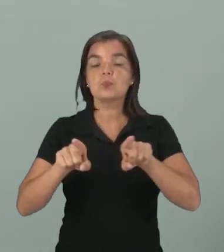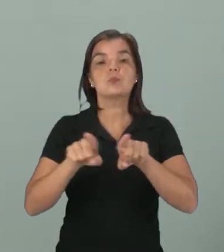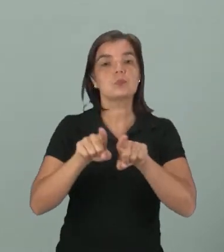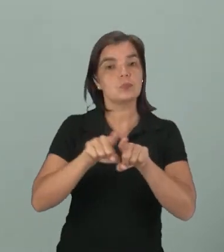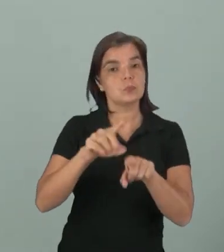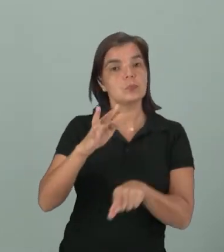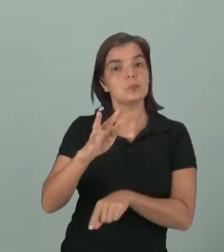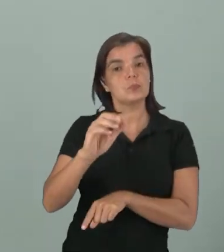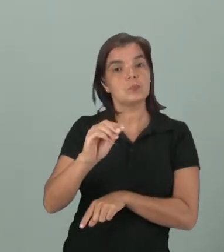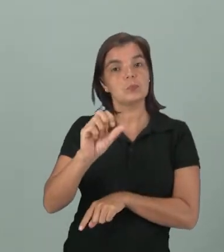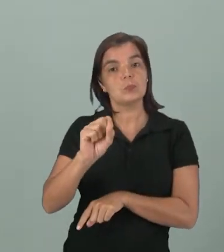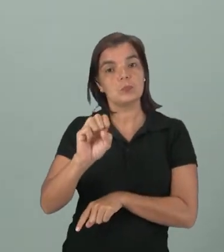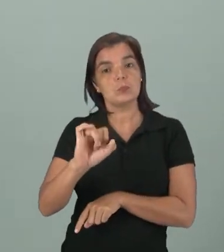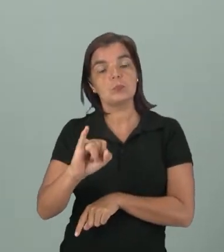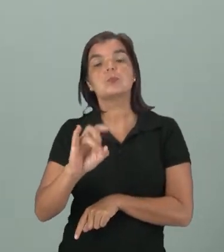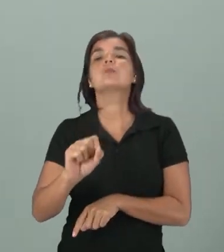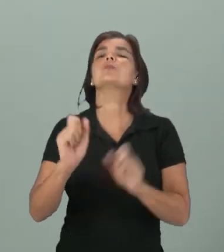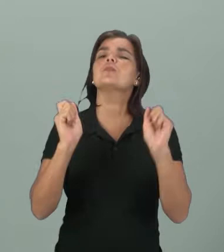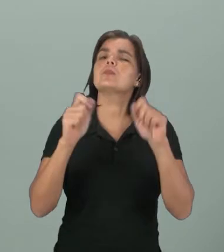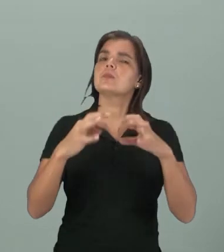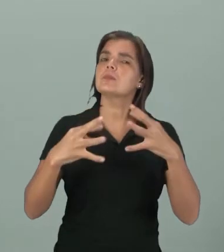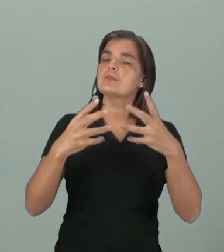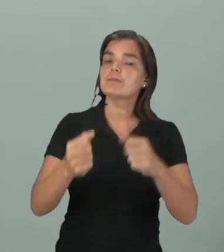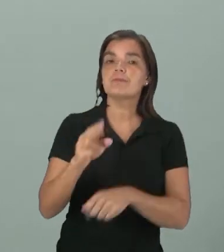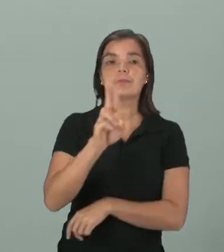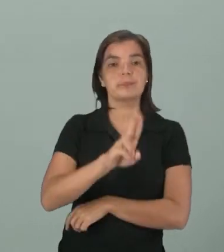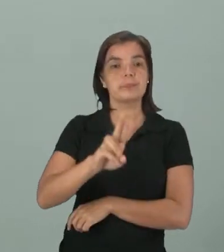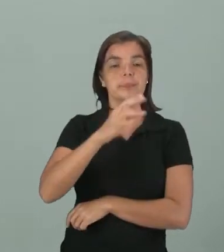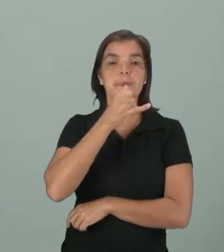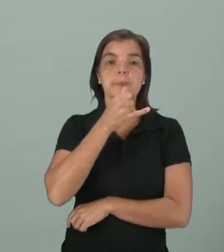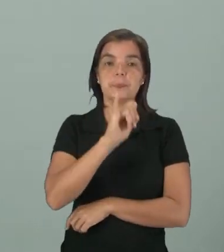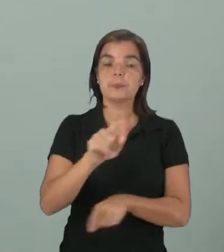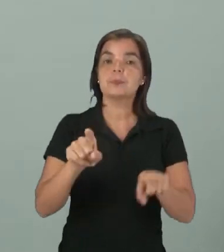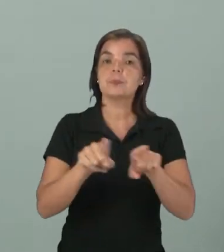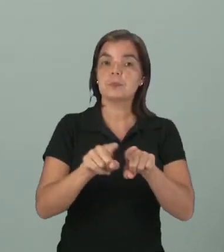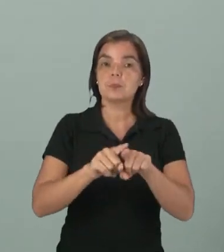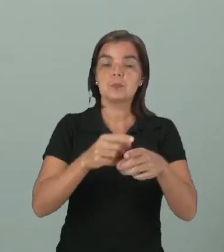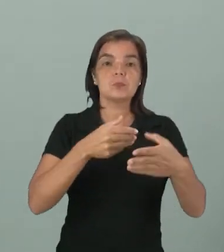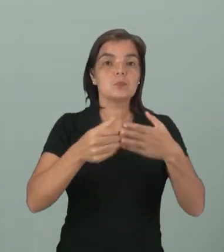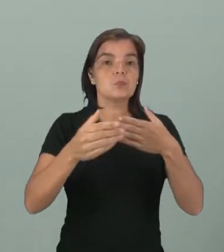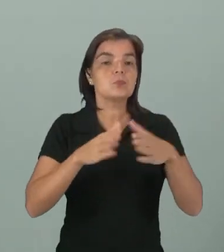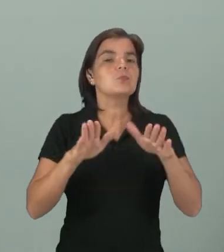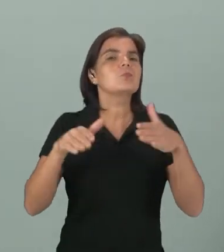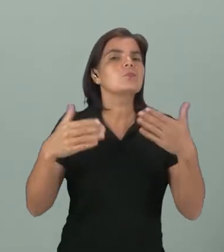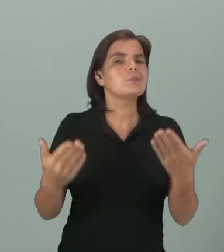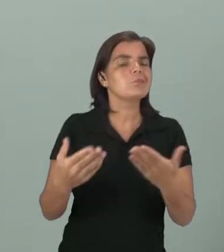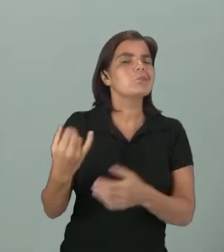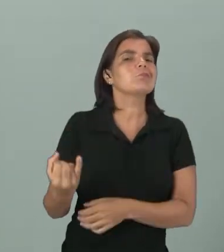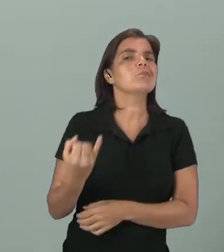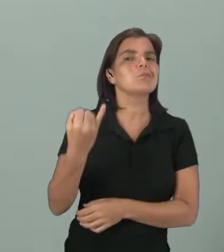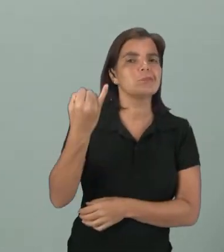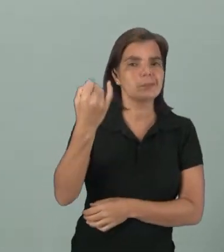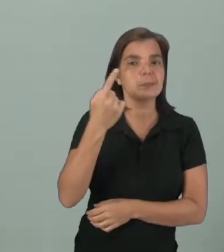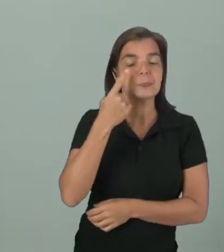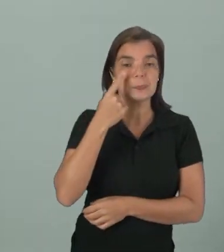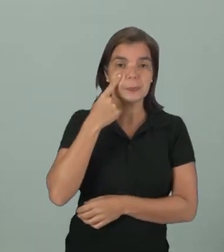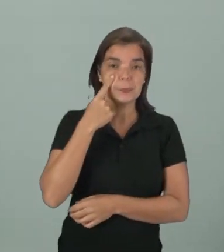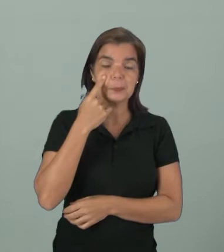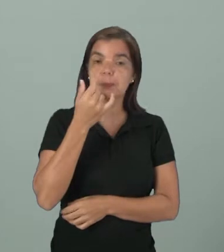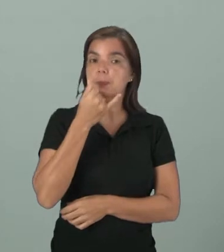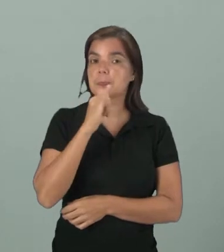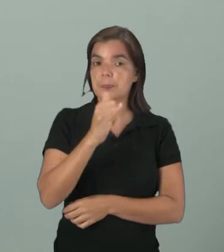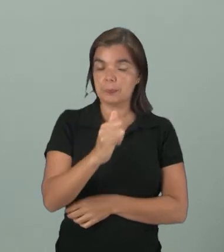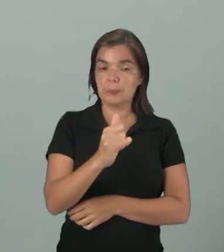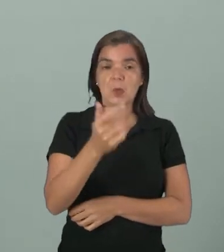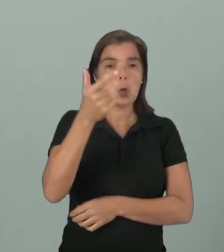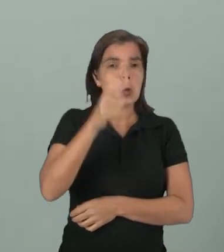fóssil, tá? E todos eles podem ser utilizados para geração de energia. Só que qual que é o grande X da questão aí quando a gente fala de fonte de